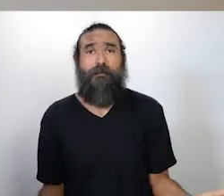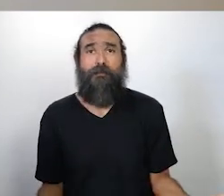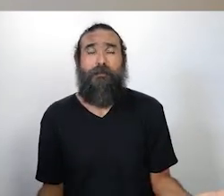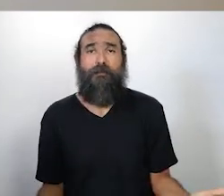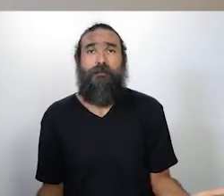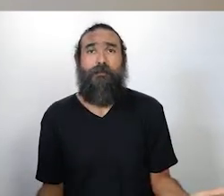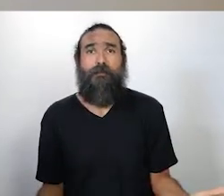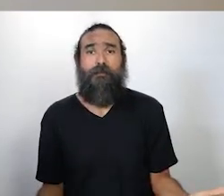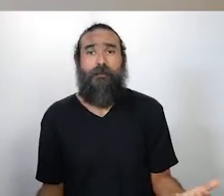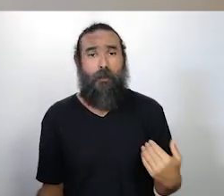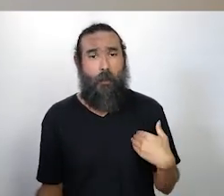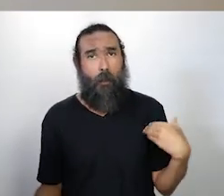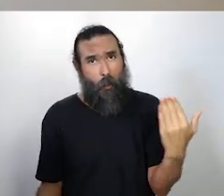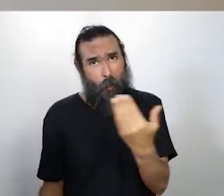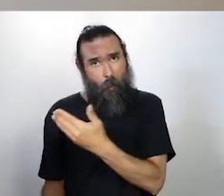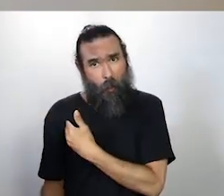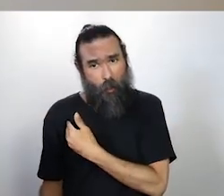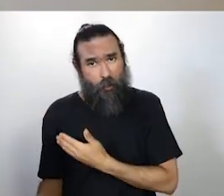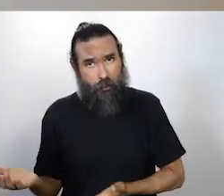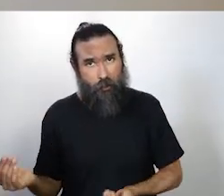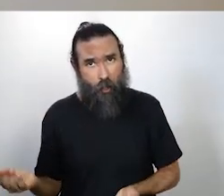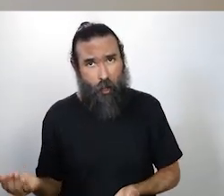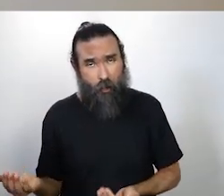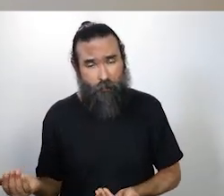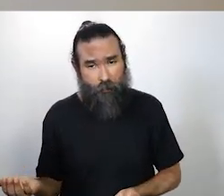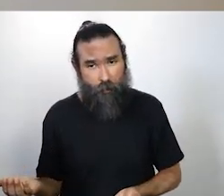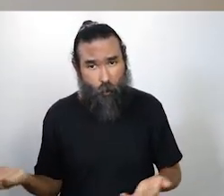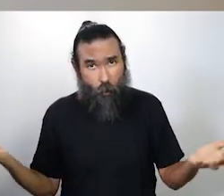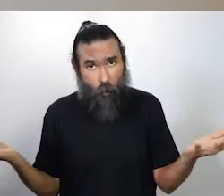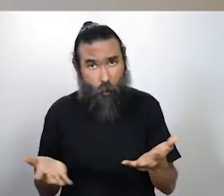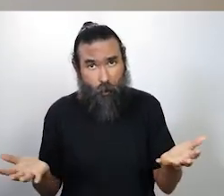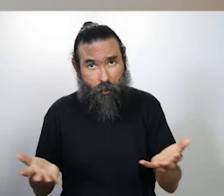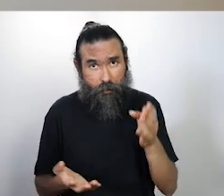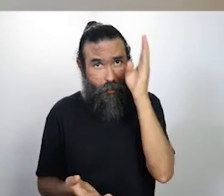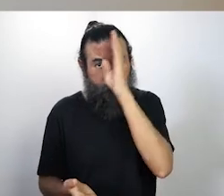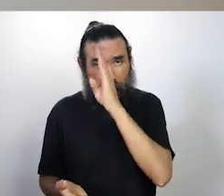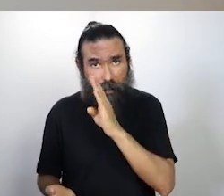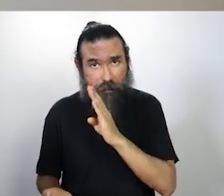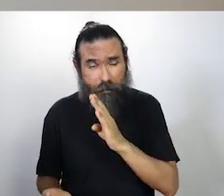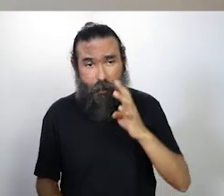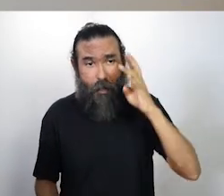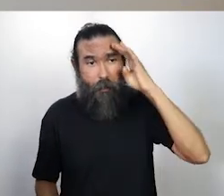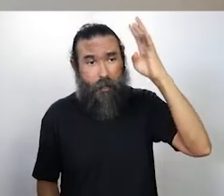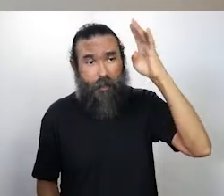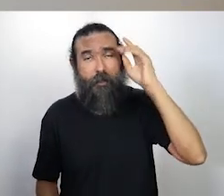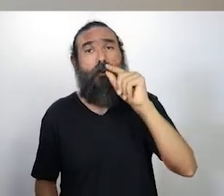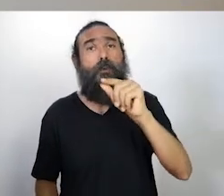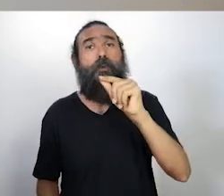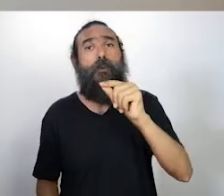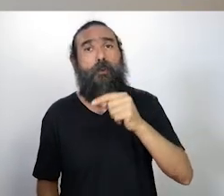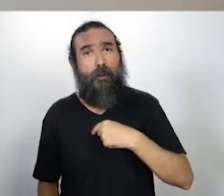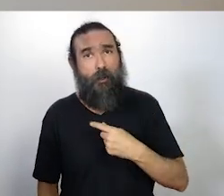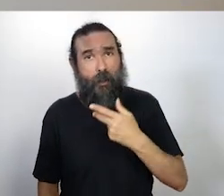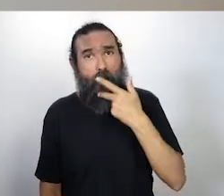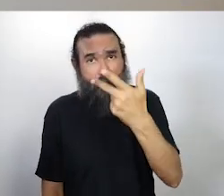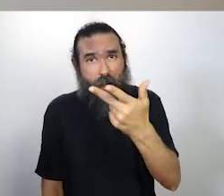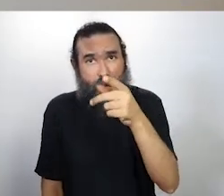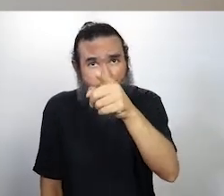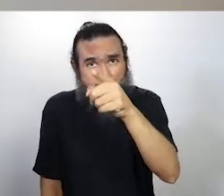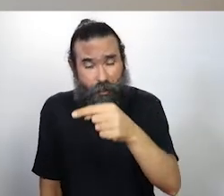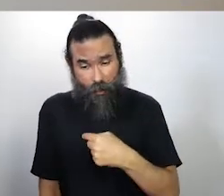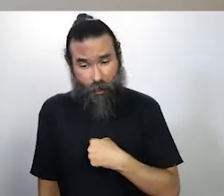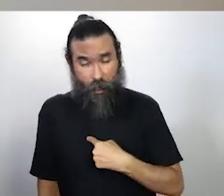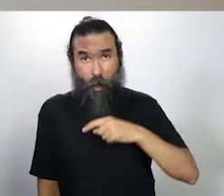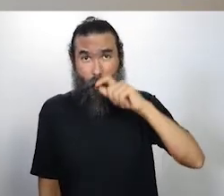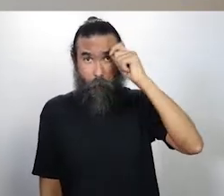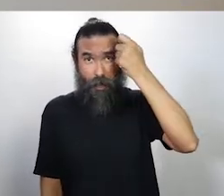Porque, assim, aqui, nosso lugar, enquanto juventude hoje, pensando no território, e eu falo